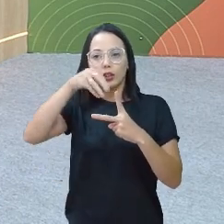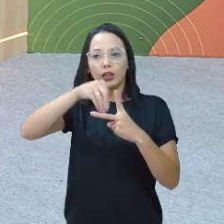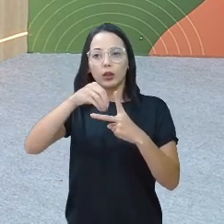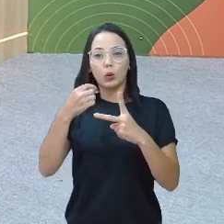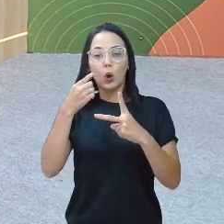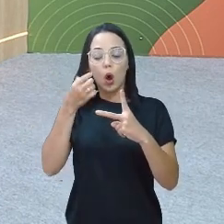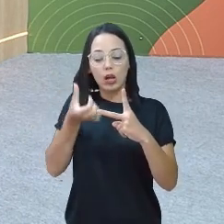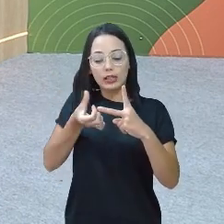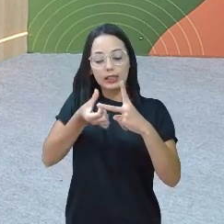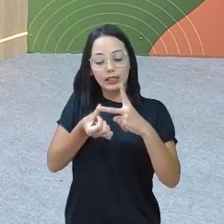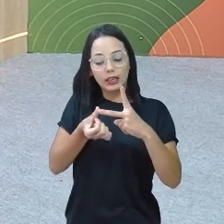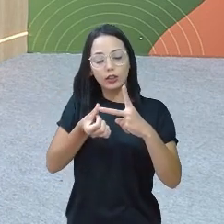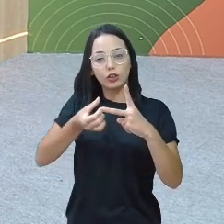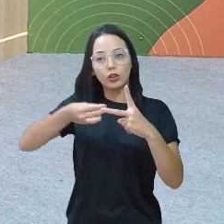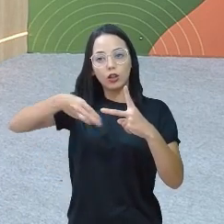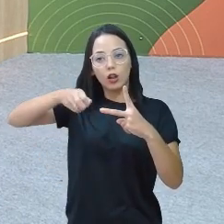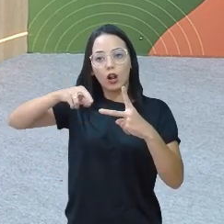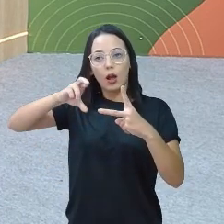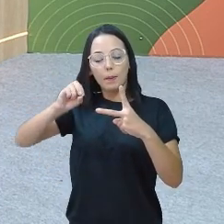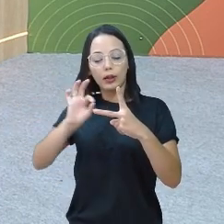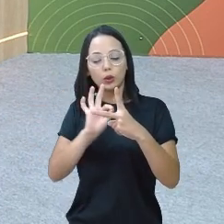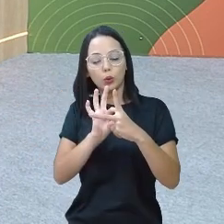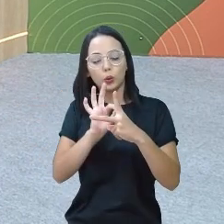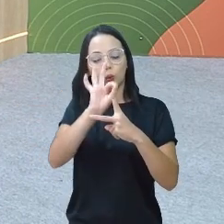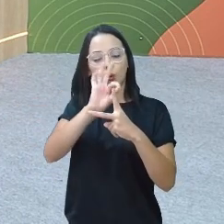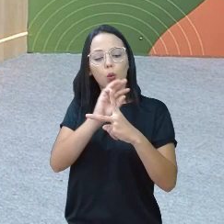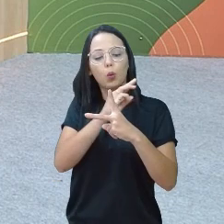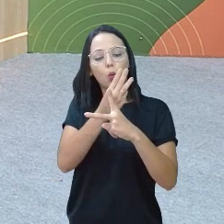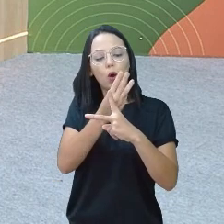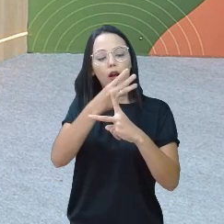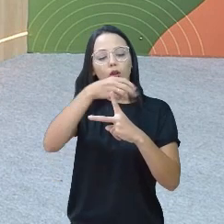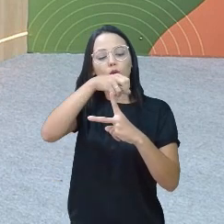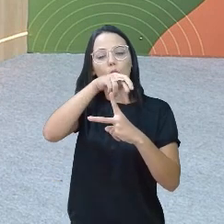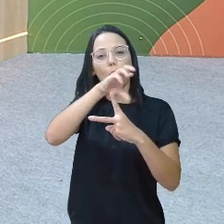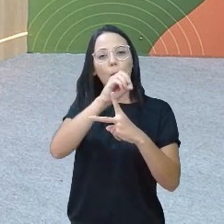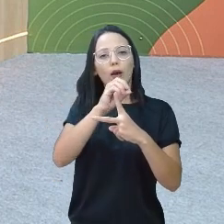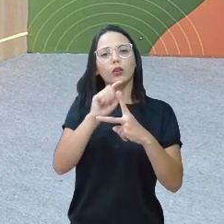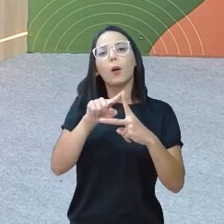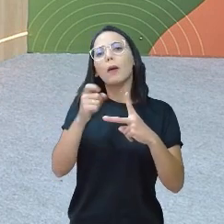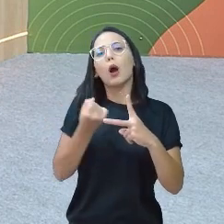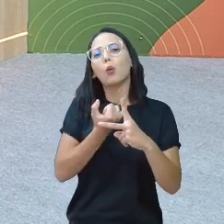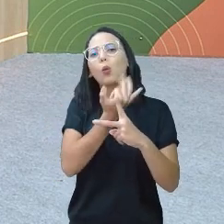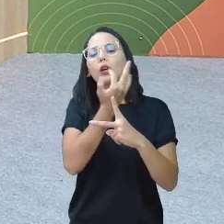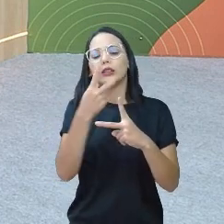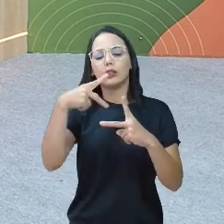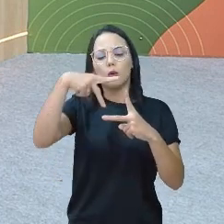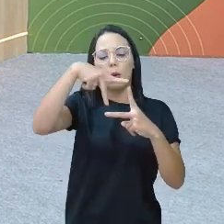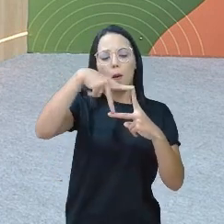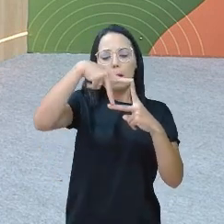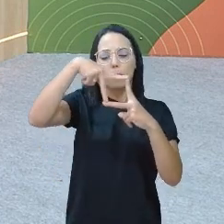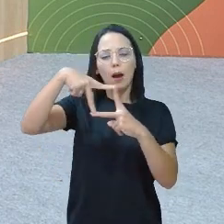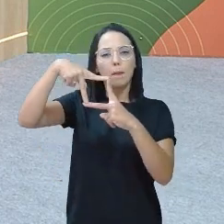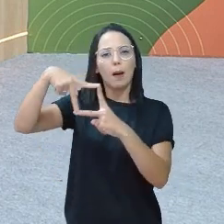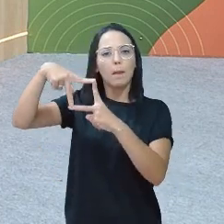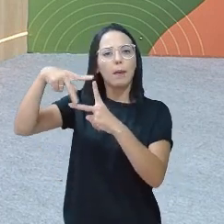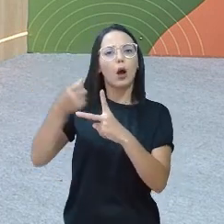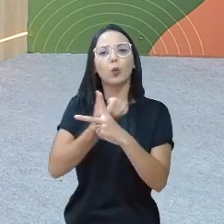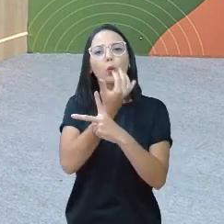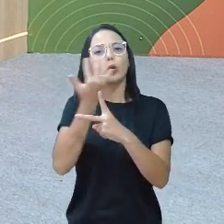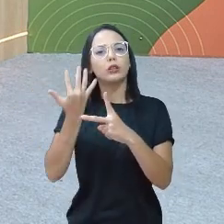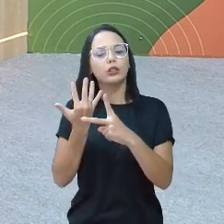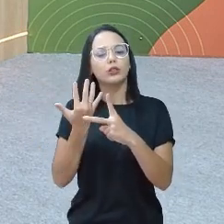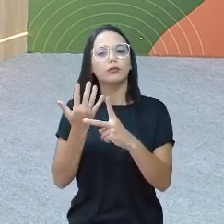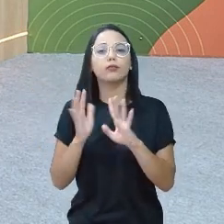6 metros e 4 metros, quantas vezes eu consigo colocar um quadradinho desse, tá? Então, a gente vai ter